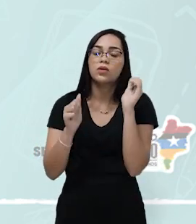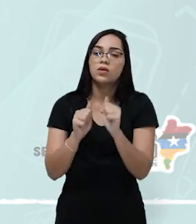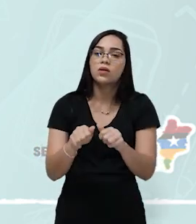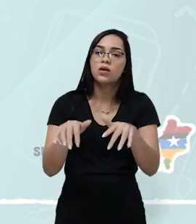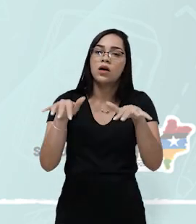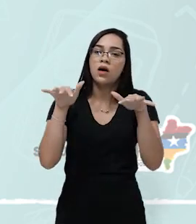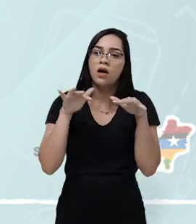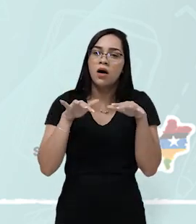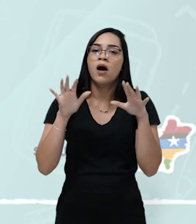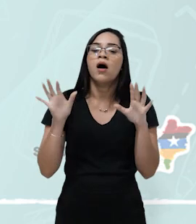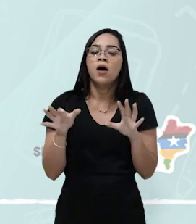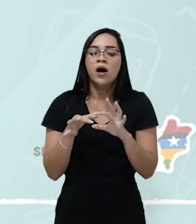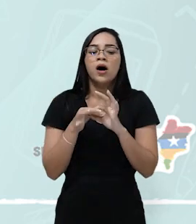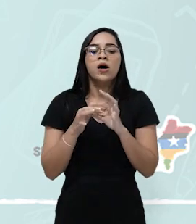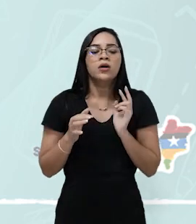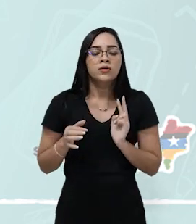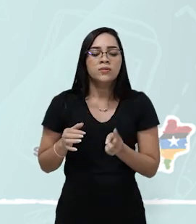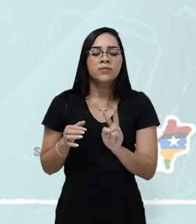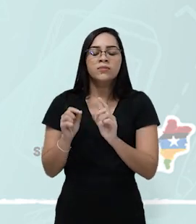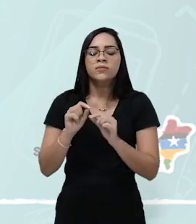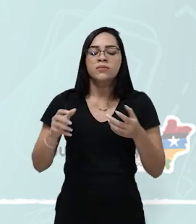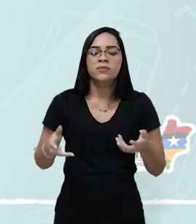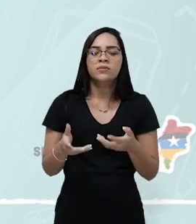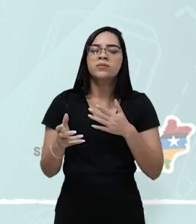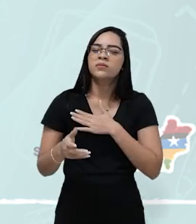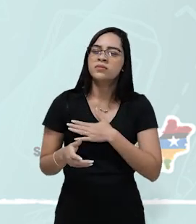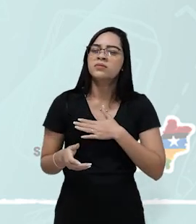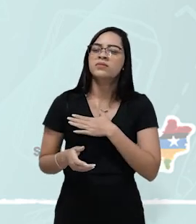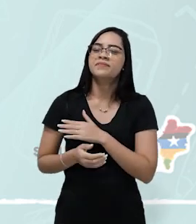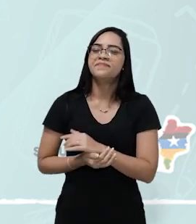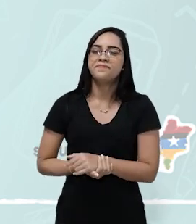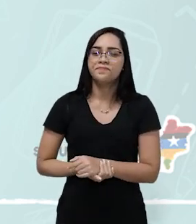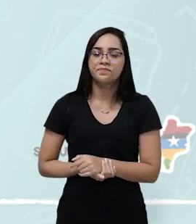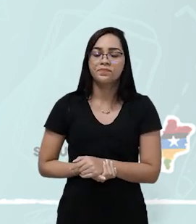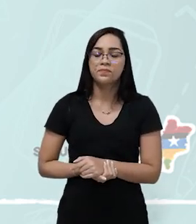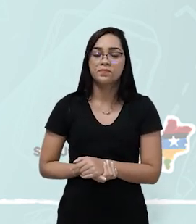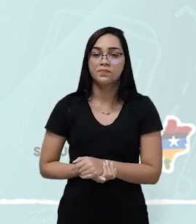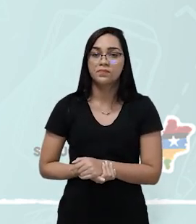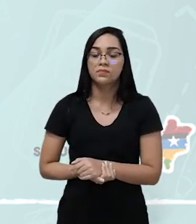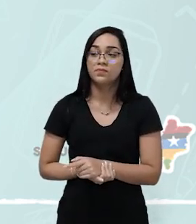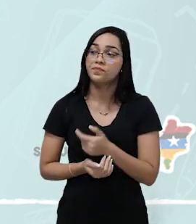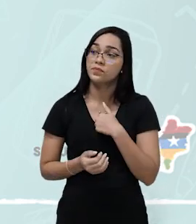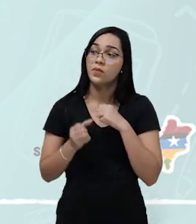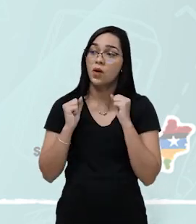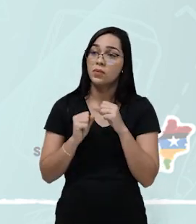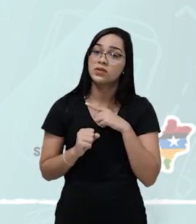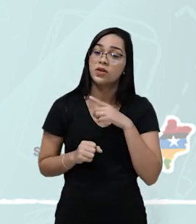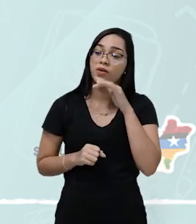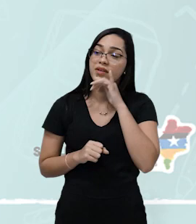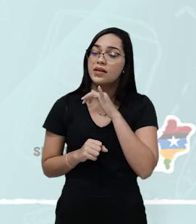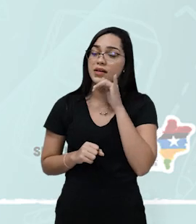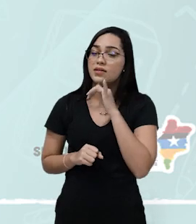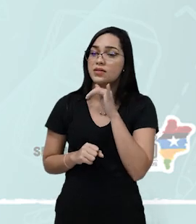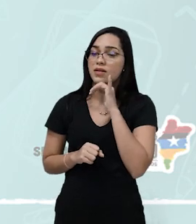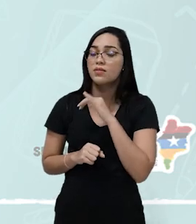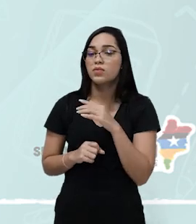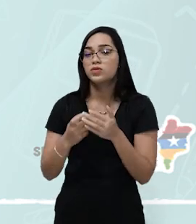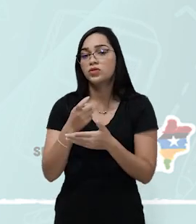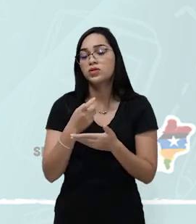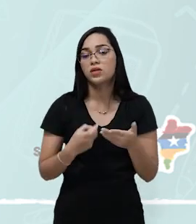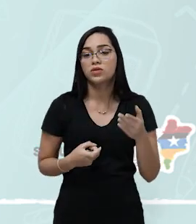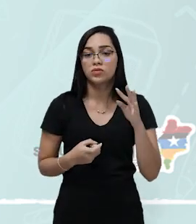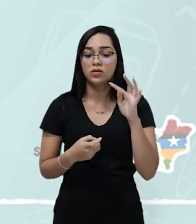e a emoção vão se fundir a todo momento, proporcionando prazer e entretenimento. Aqui eu posso citar um exemplo de